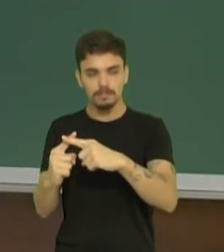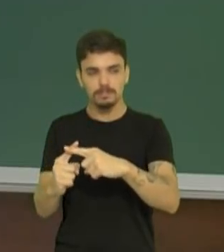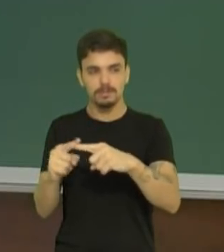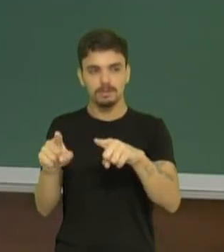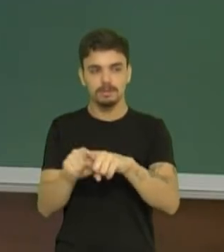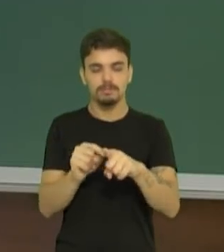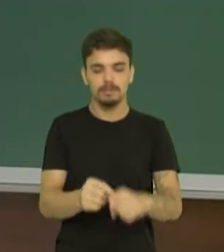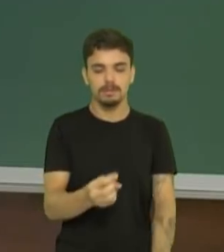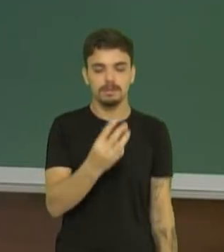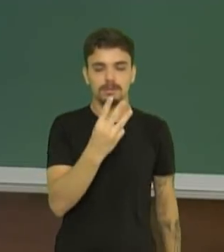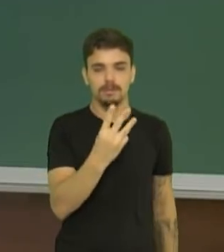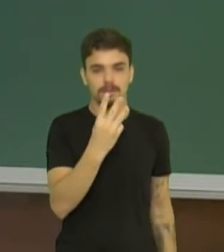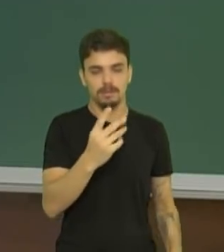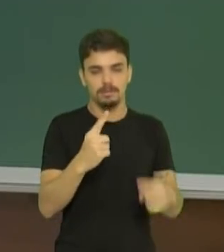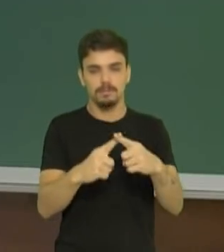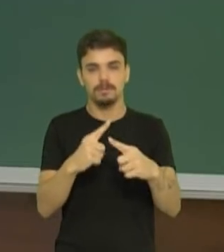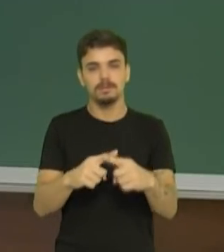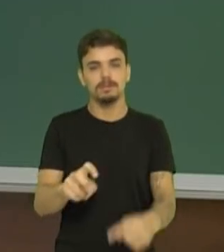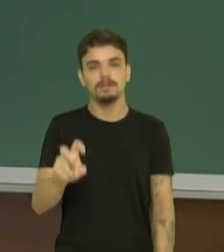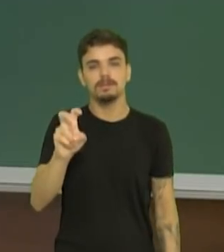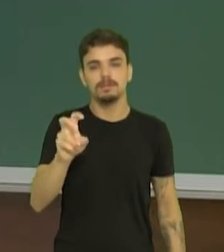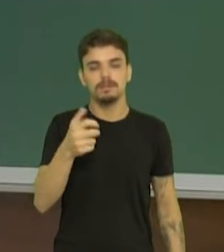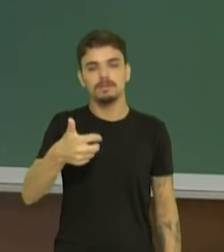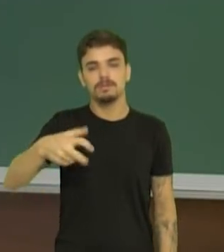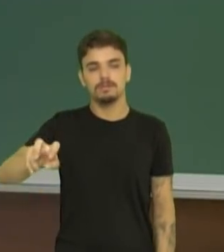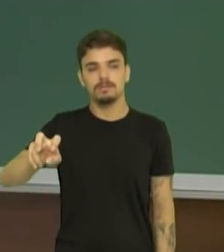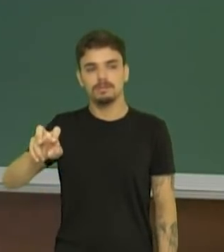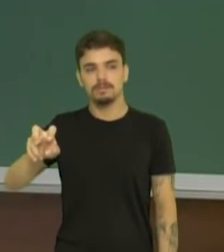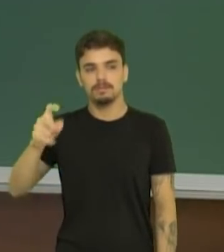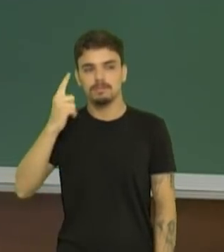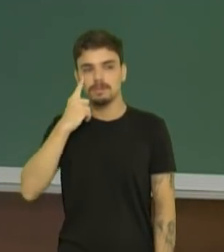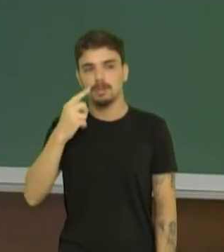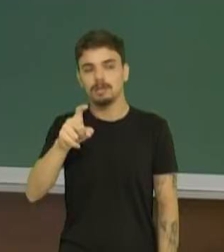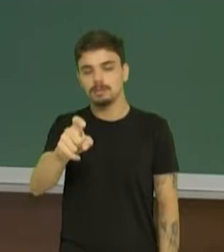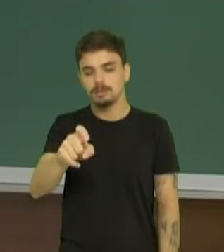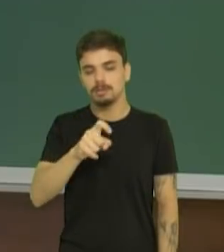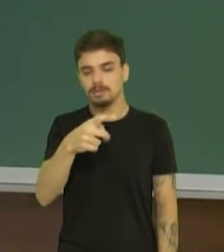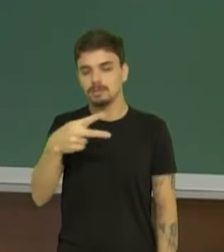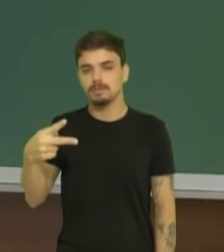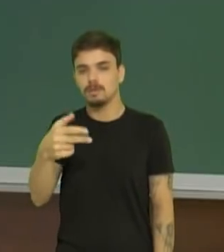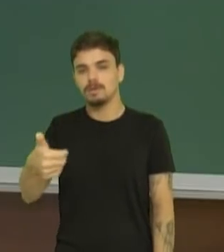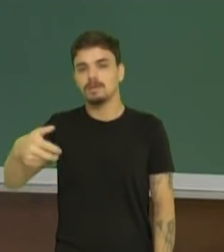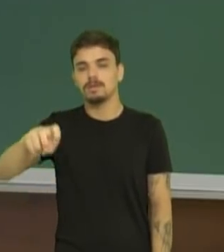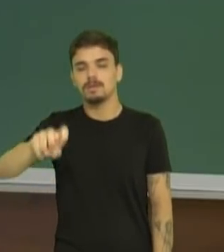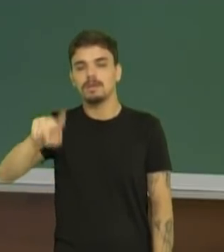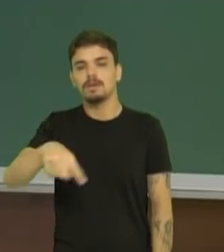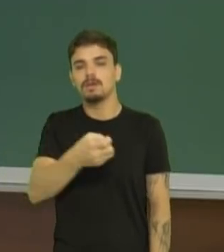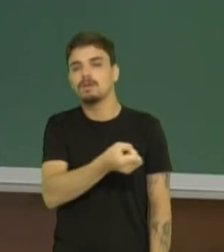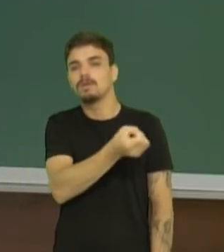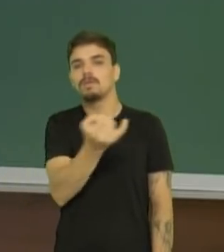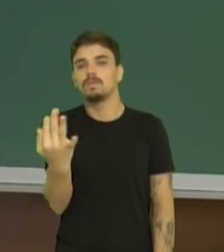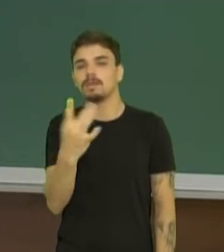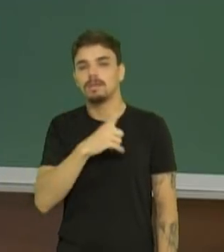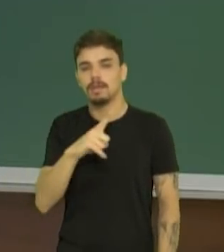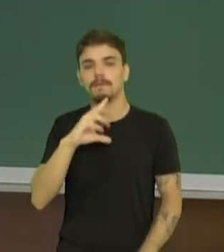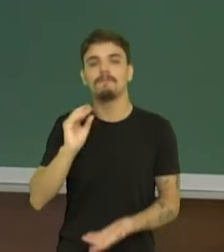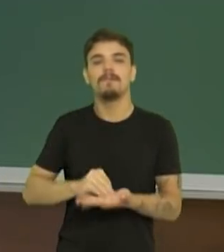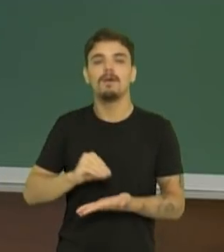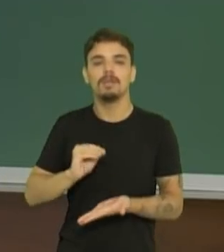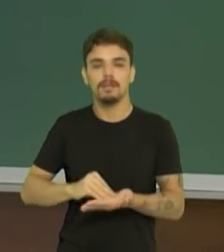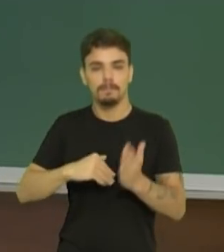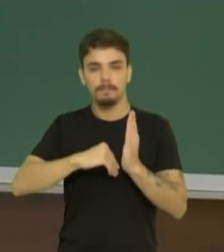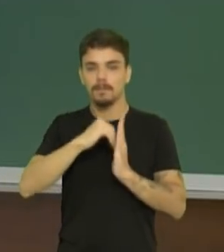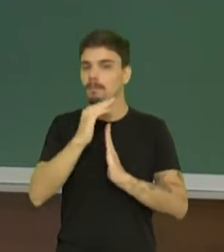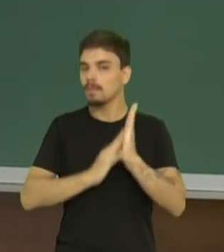vezes 5, 15, múltiplo de 3, que é a quantidade de portas que eu vou ter, a quantidade de portas que faltam ali,